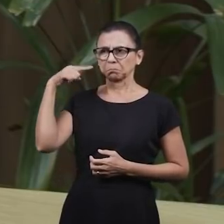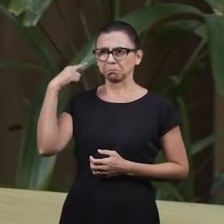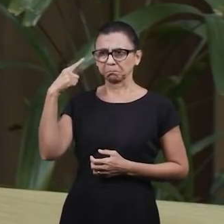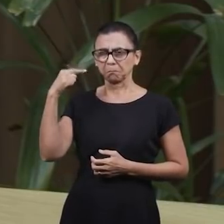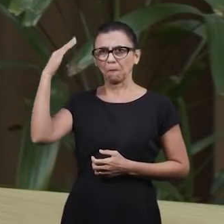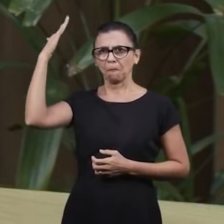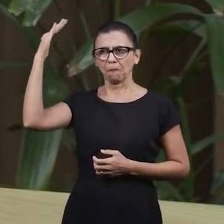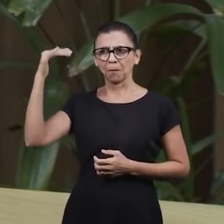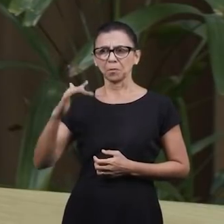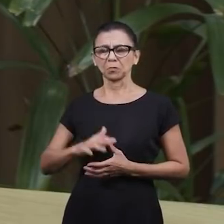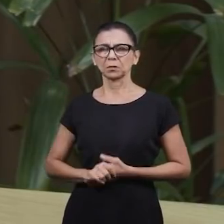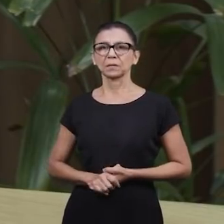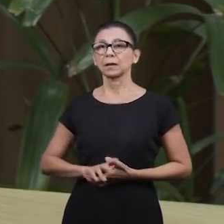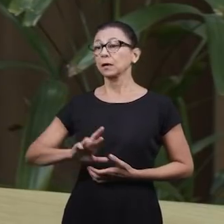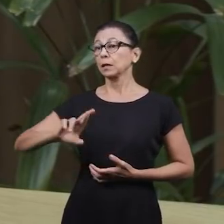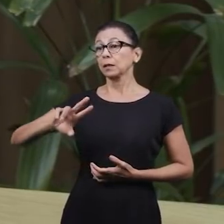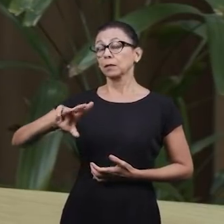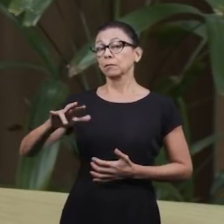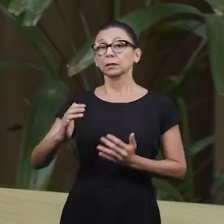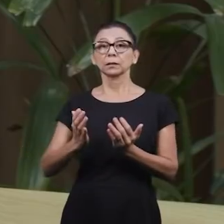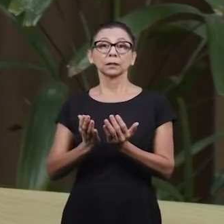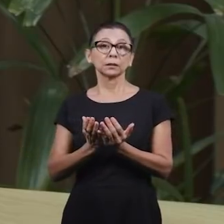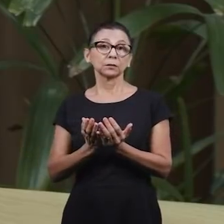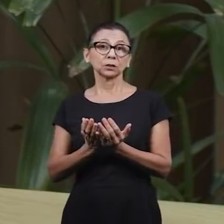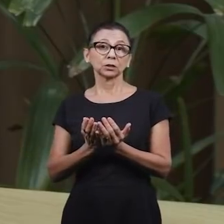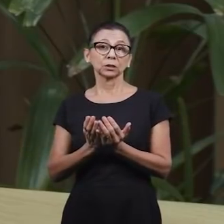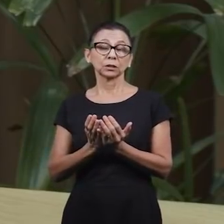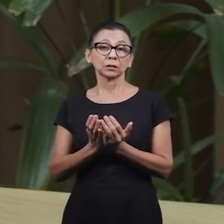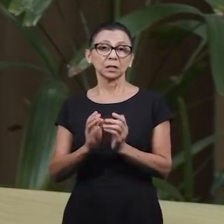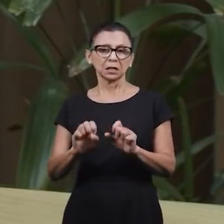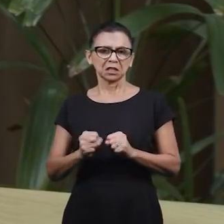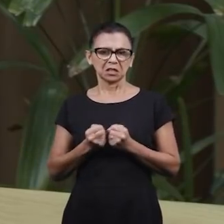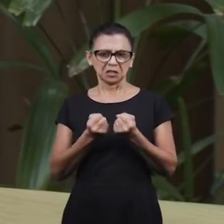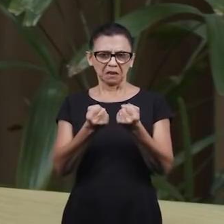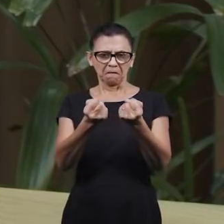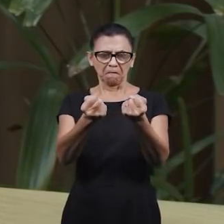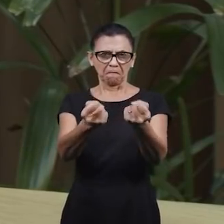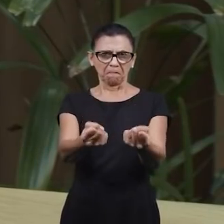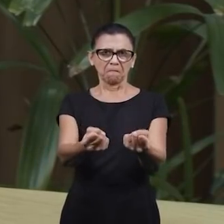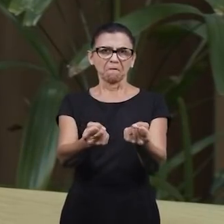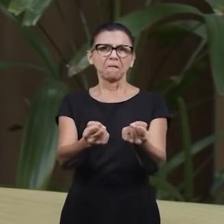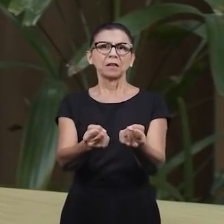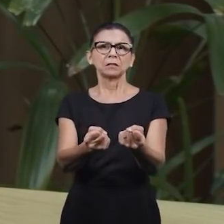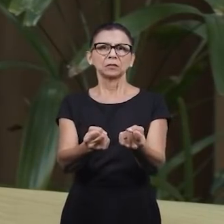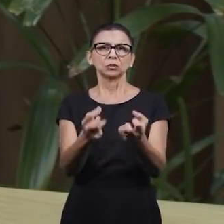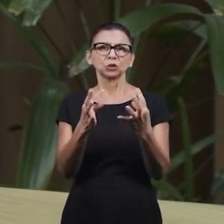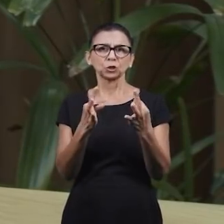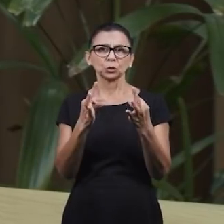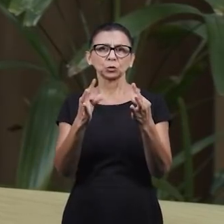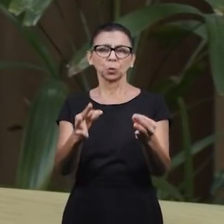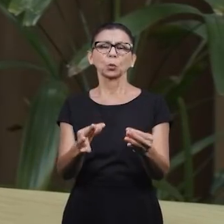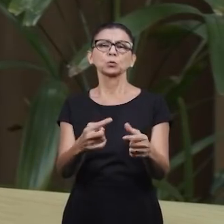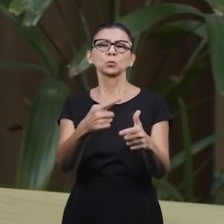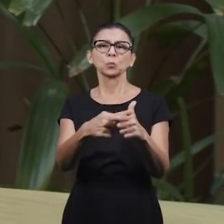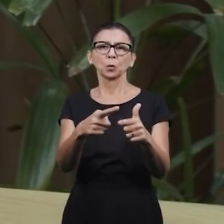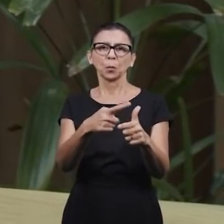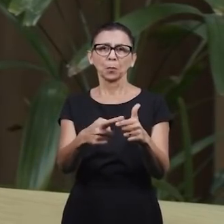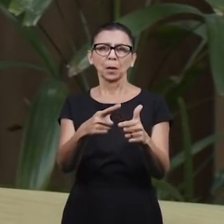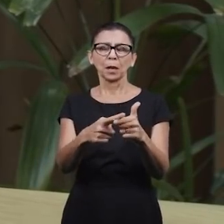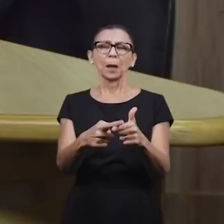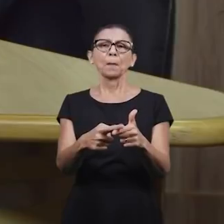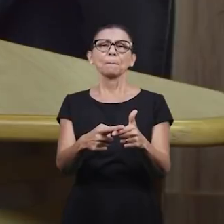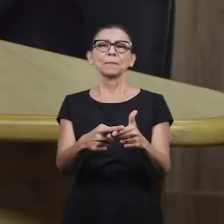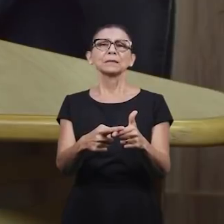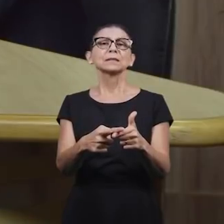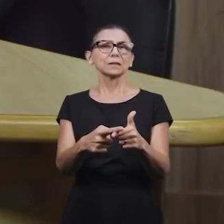causas. Ele não é crente, pelo contrário, e defende todas as causas dele com a Bíblia. Ele usa a Bíblia